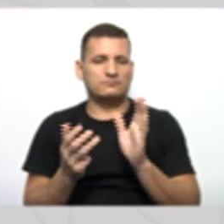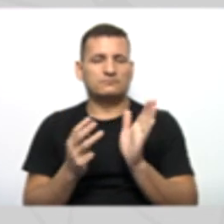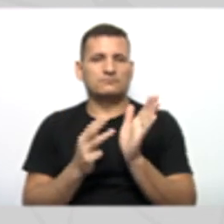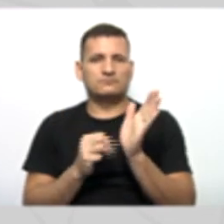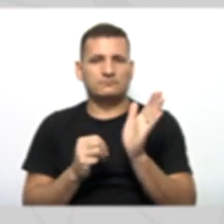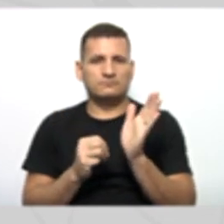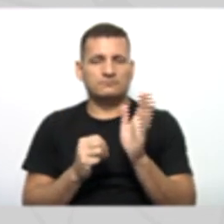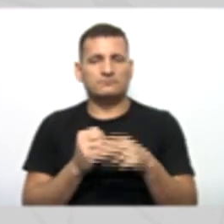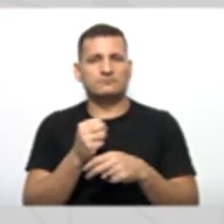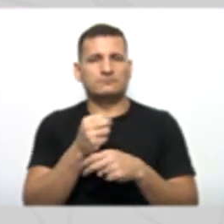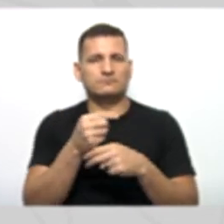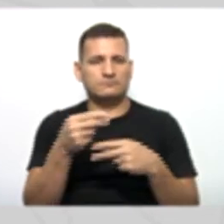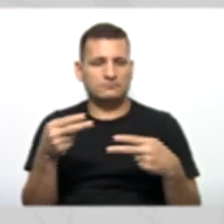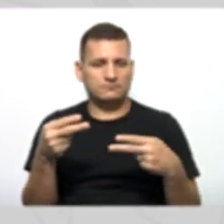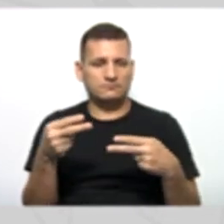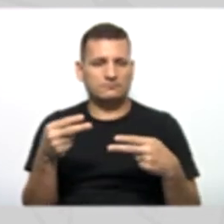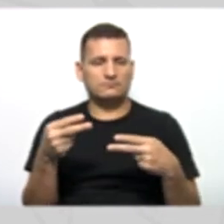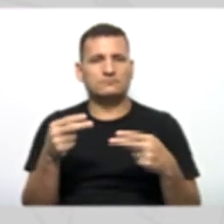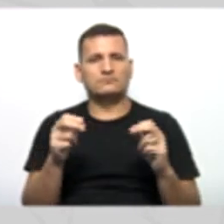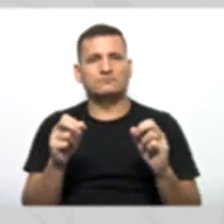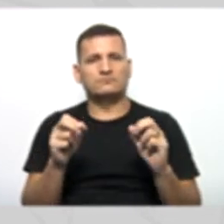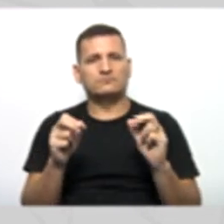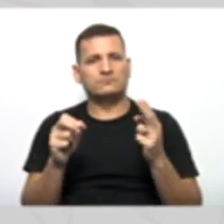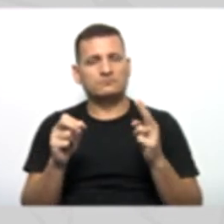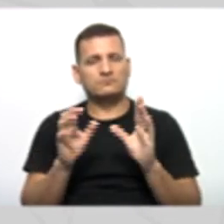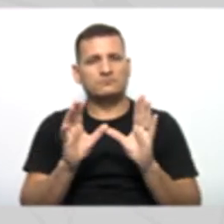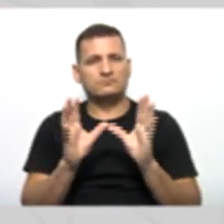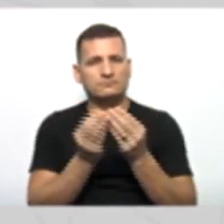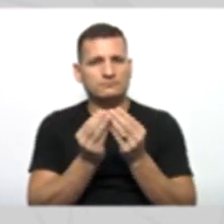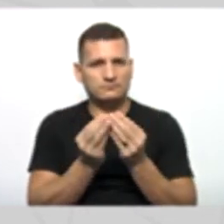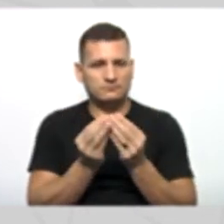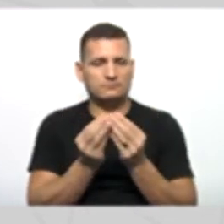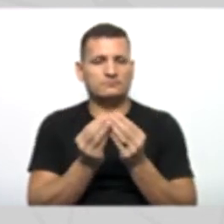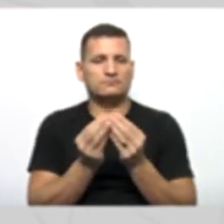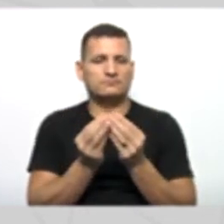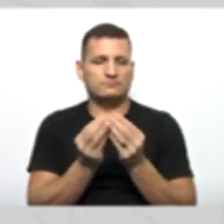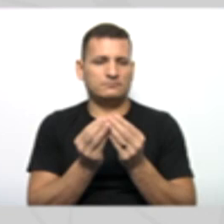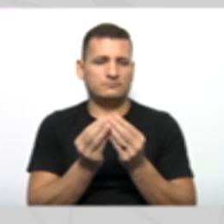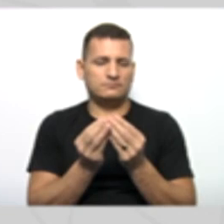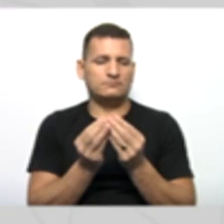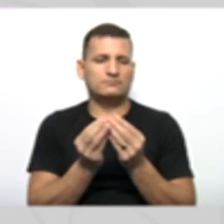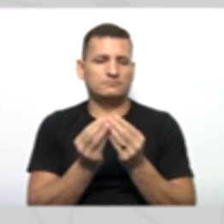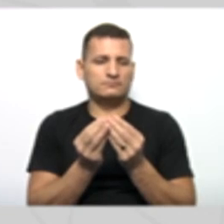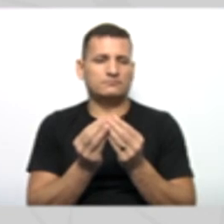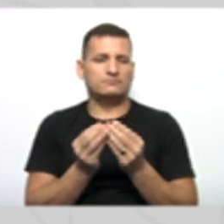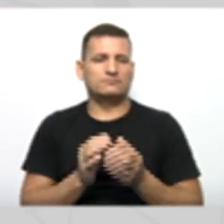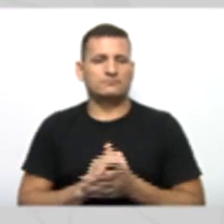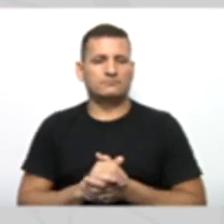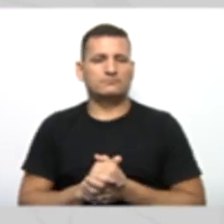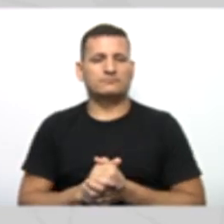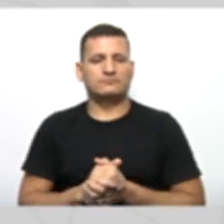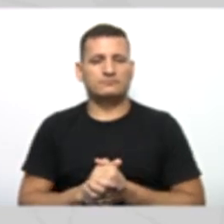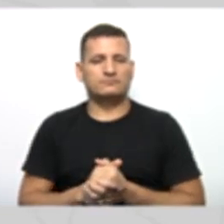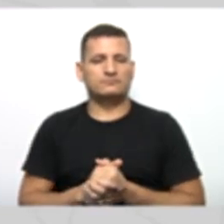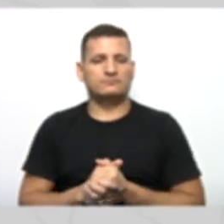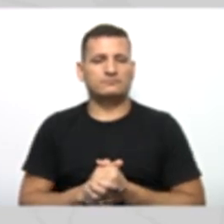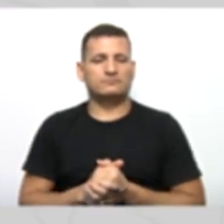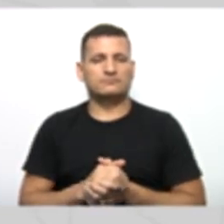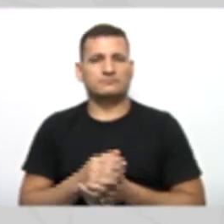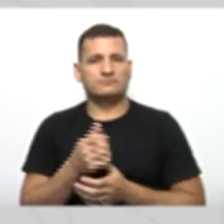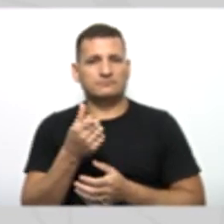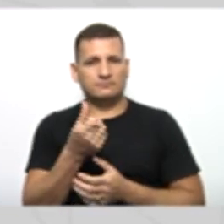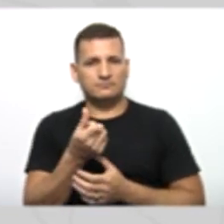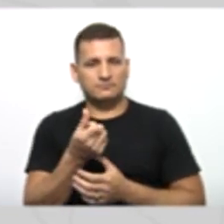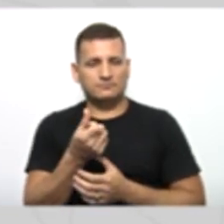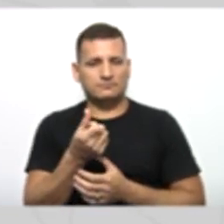É um objeto ou uma abstração? Isso daí também, vamos ver como vocês saíram. A 6,